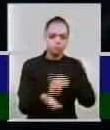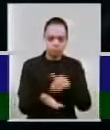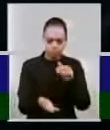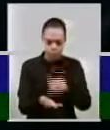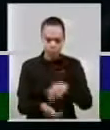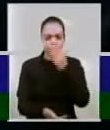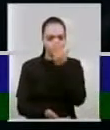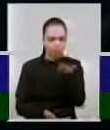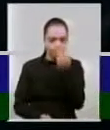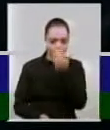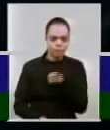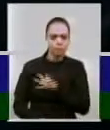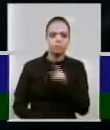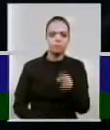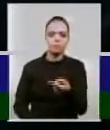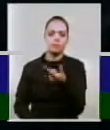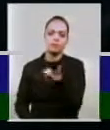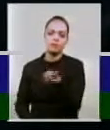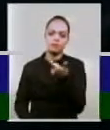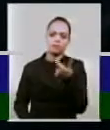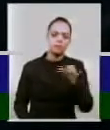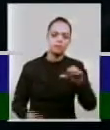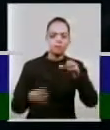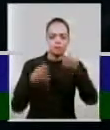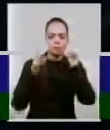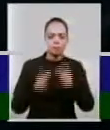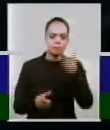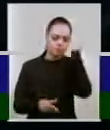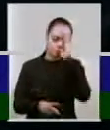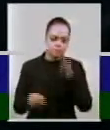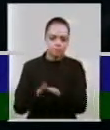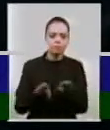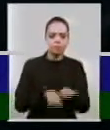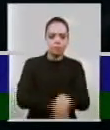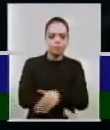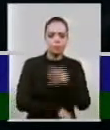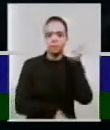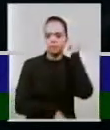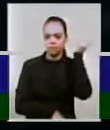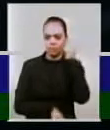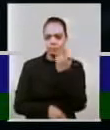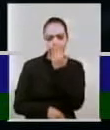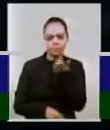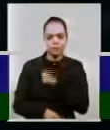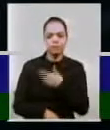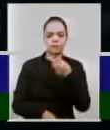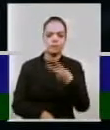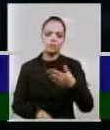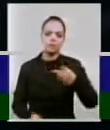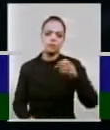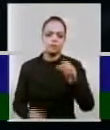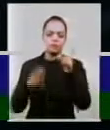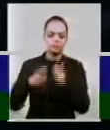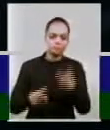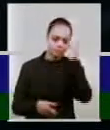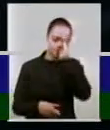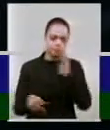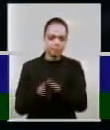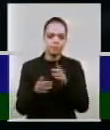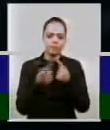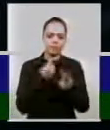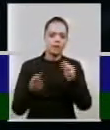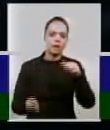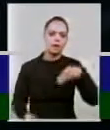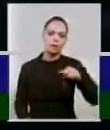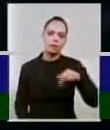número 1626, bairro Brasil, na Rua São Paulo, em frente ao número 370, bairro Brasil, na Avenida Amazonas, em